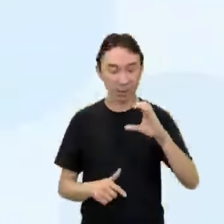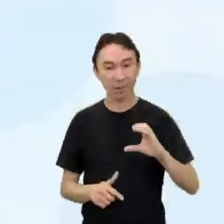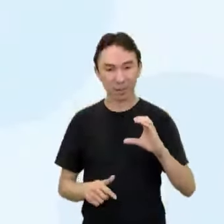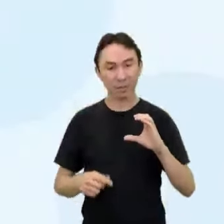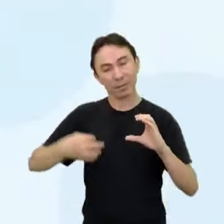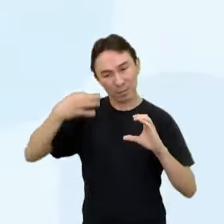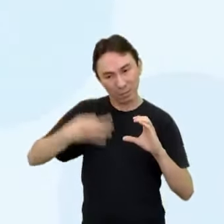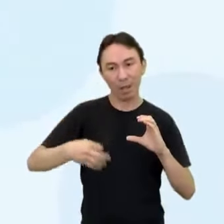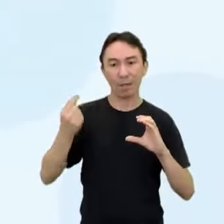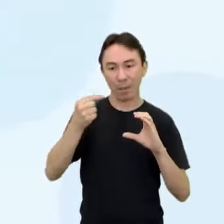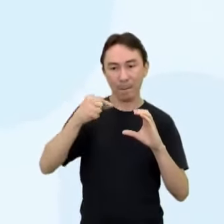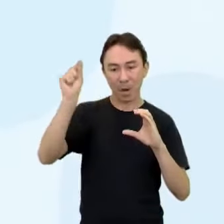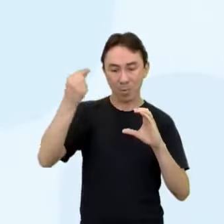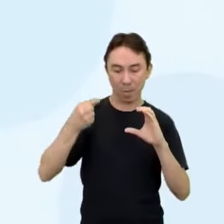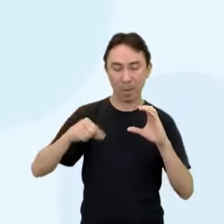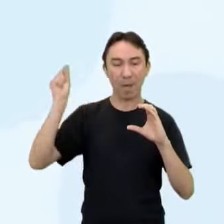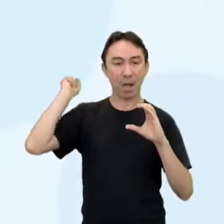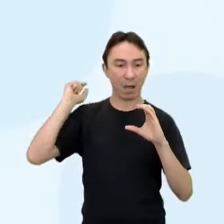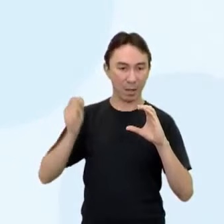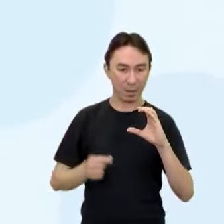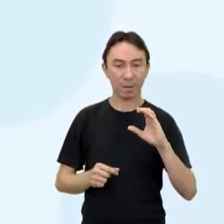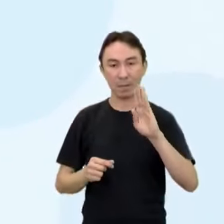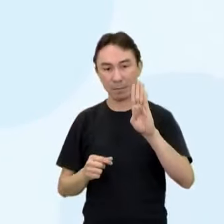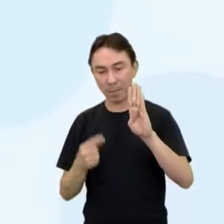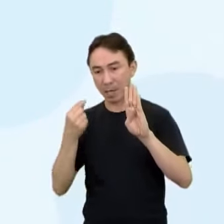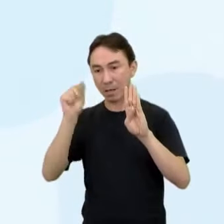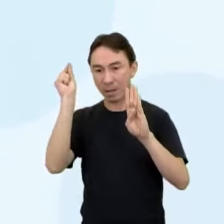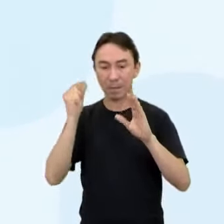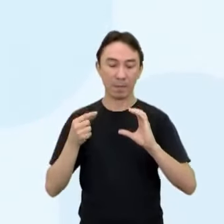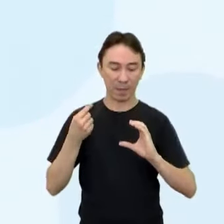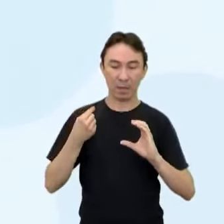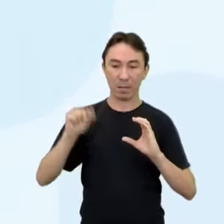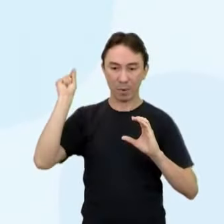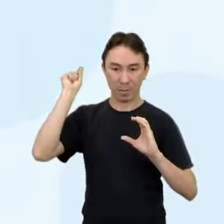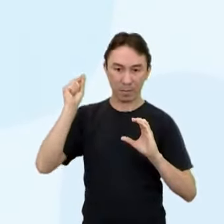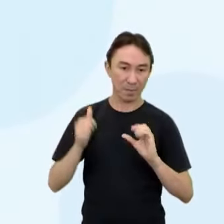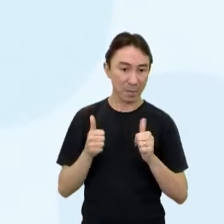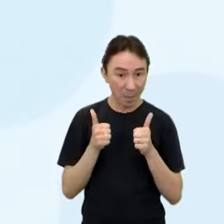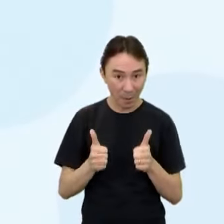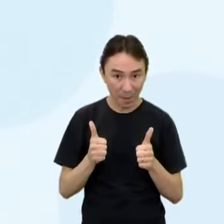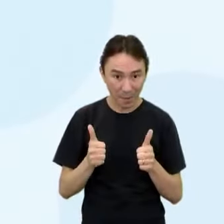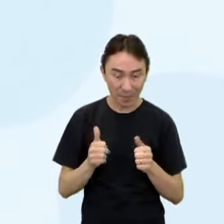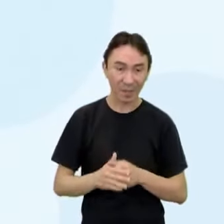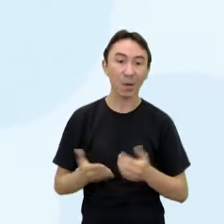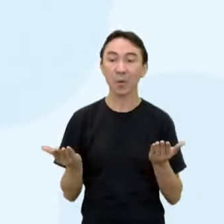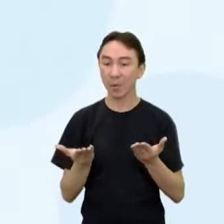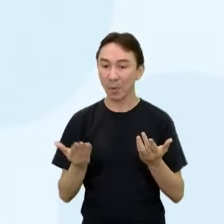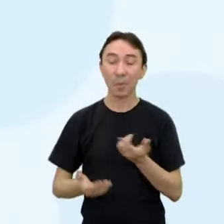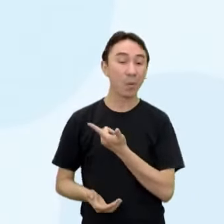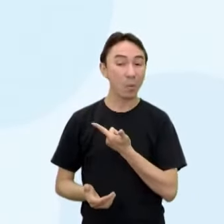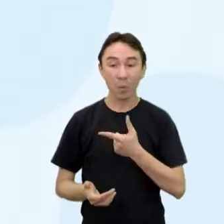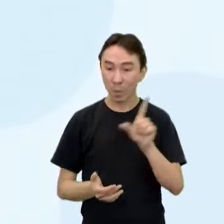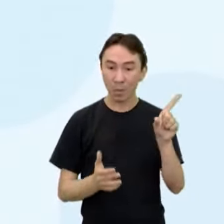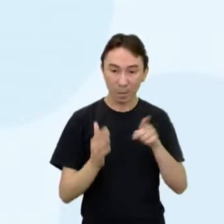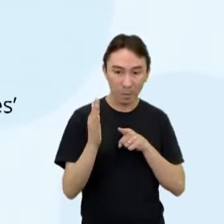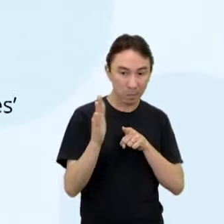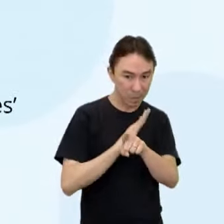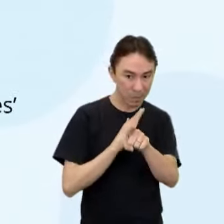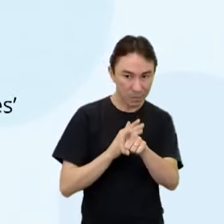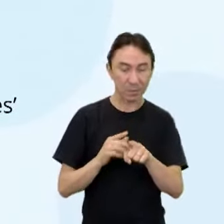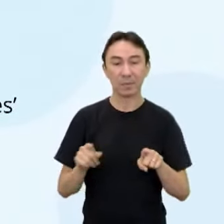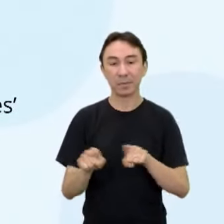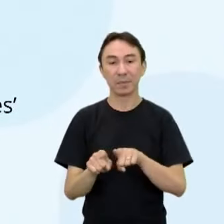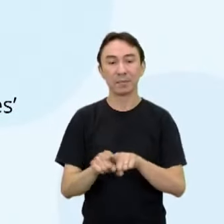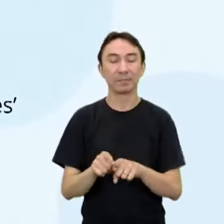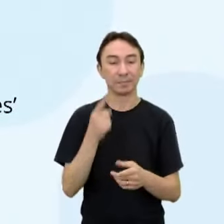duas informações estão corretas aí sobre o infográfico que a gente acabou de ler. E agora, mais uma perguntinha aí para vocês na tela